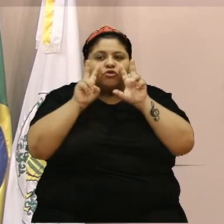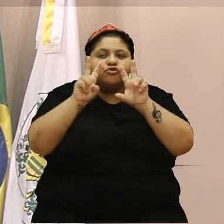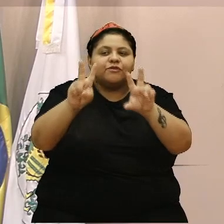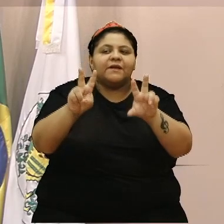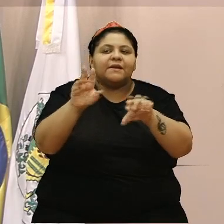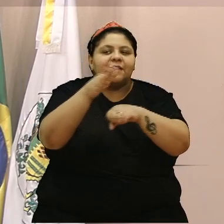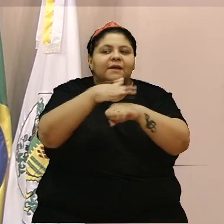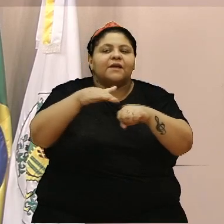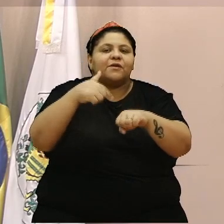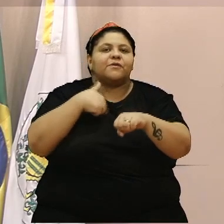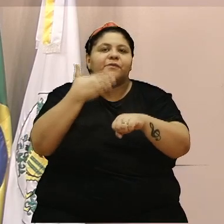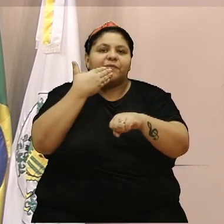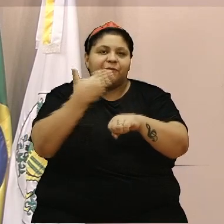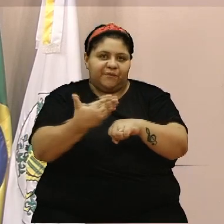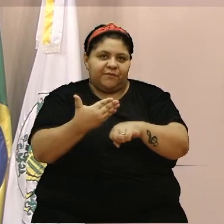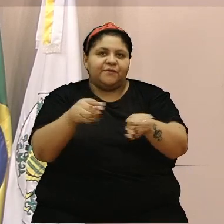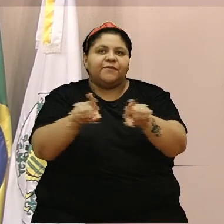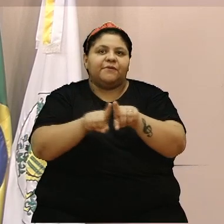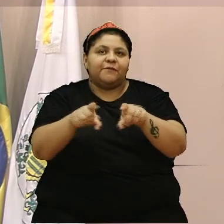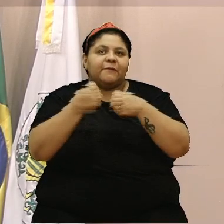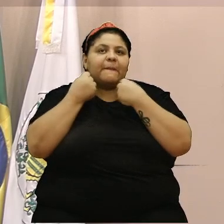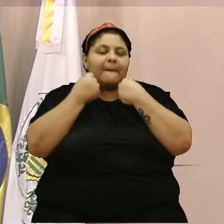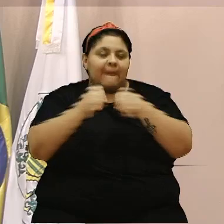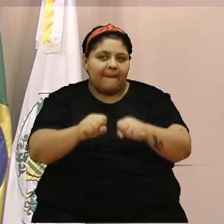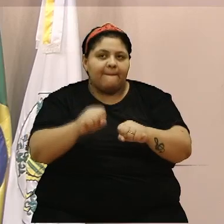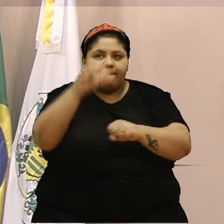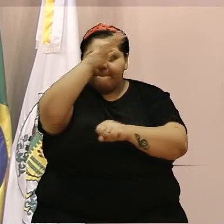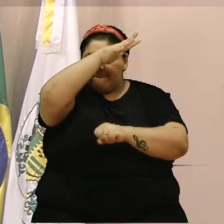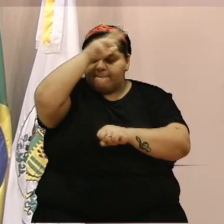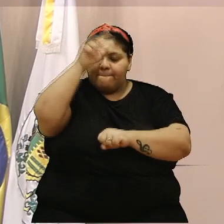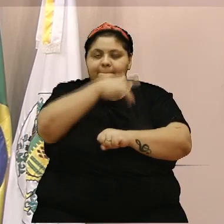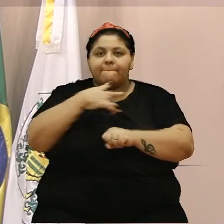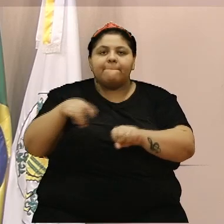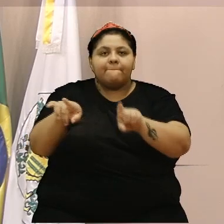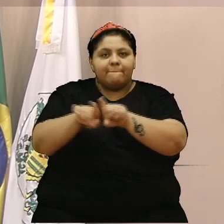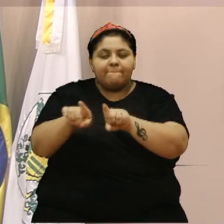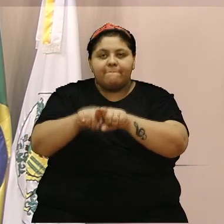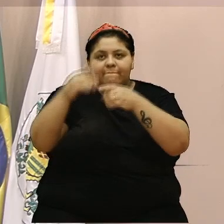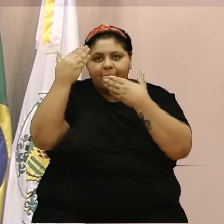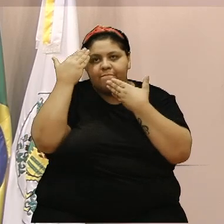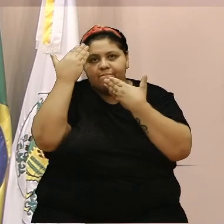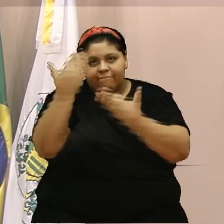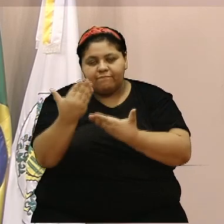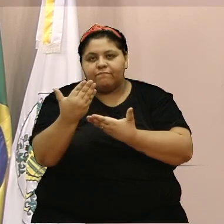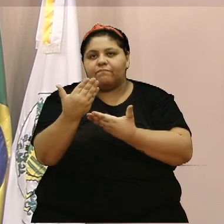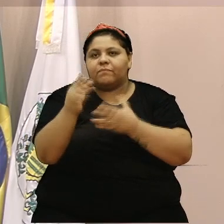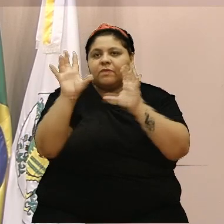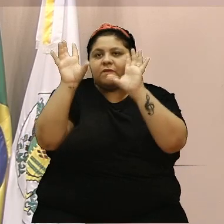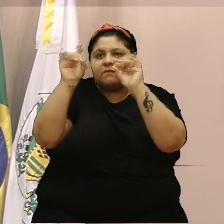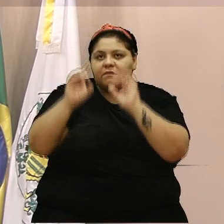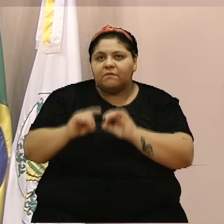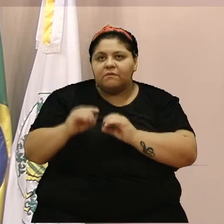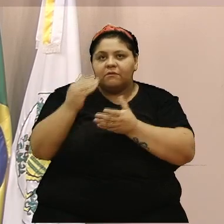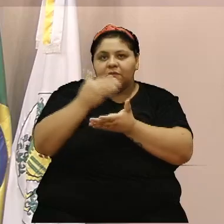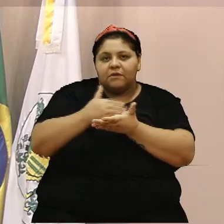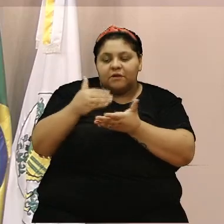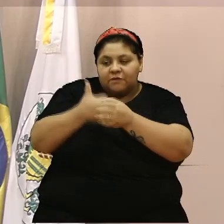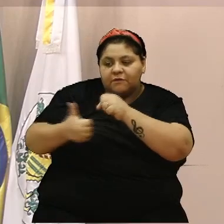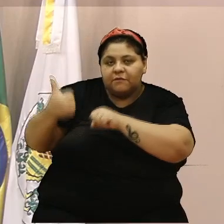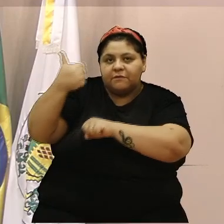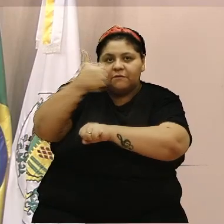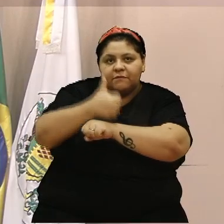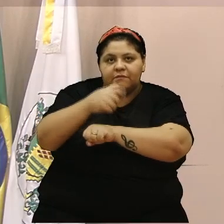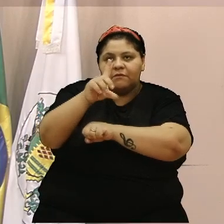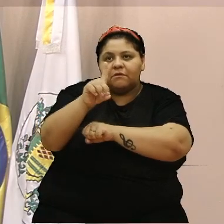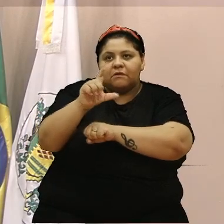pedido e a pedido da Secretaria Municipal de Saúde. E também quero fazer um agradecimento absolutamente especial à nossa secretária adjunta, a secretária